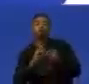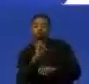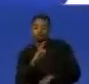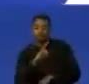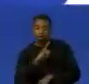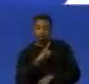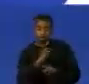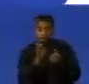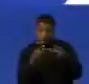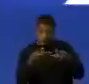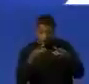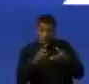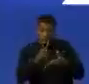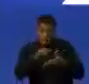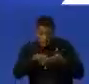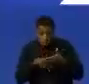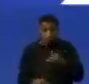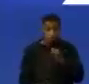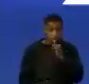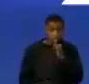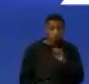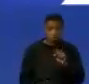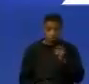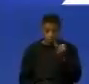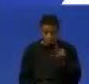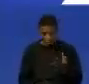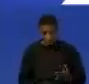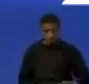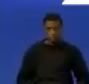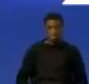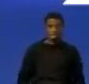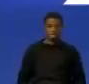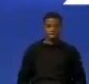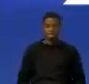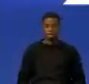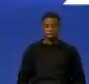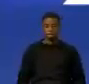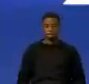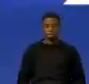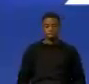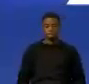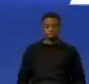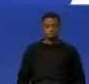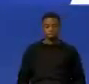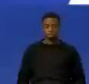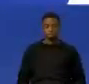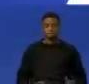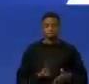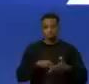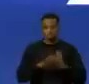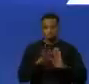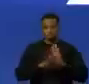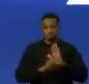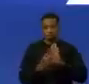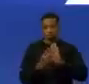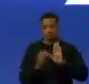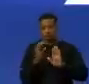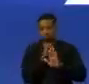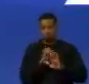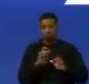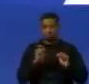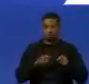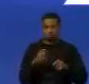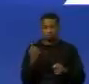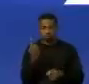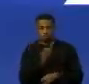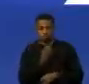artigo original do qual aqui foi utilizado na questão, eu até vou ler o trecho aqui desse artigo para a